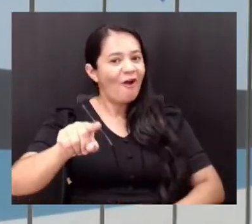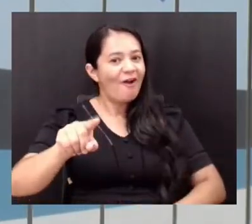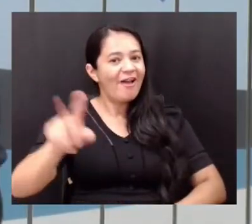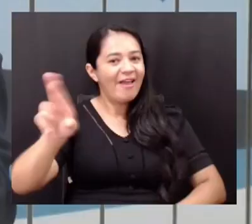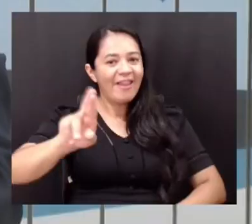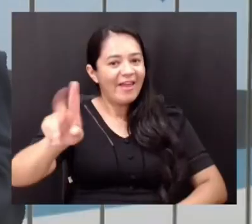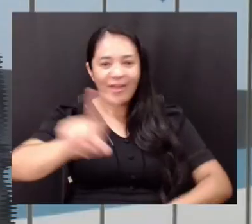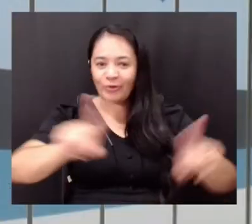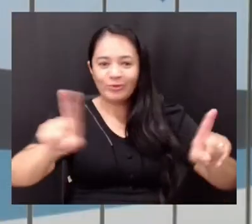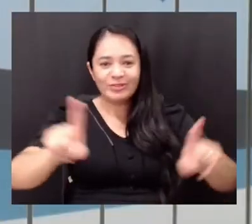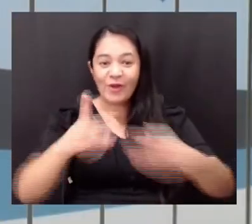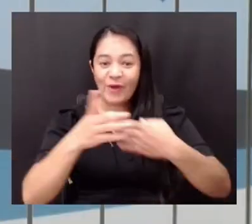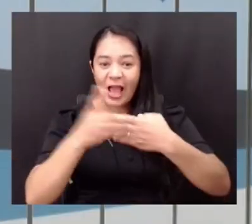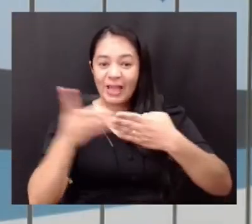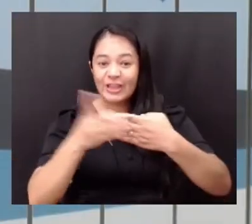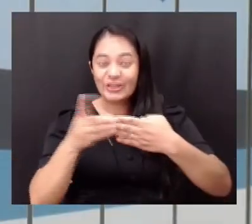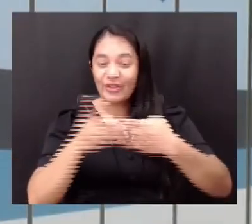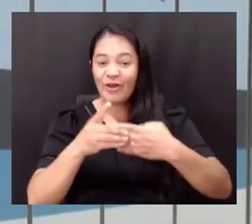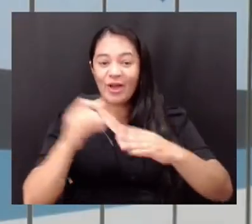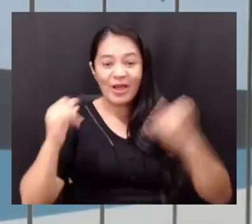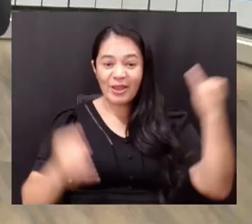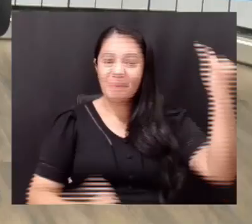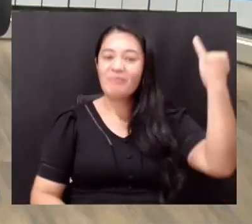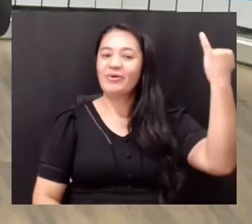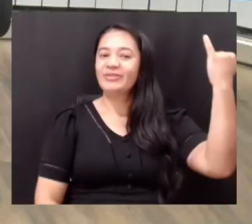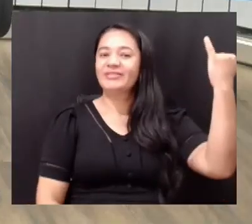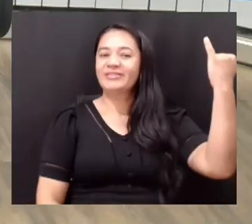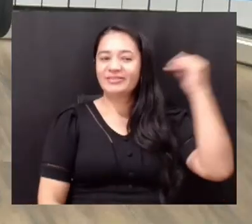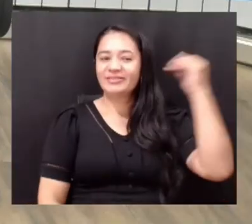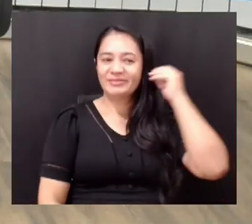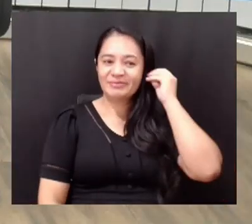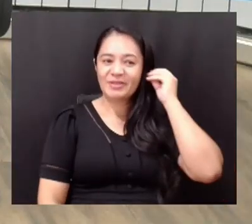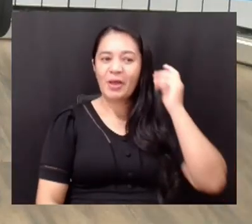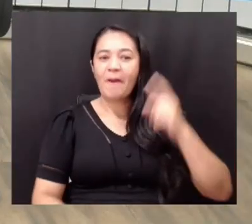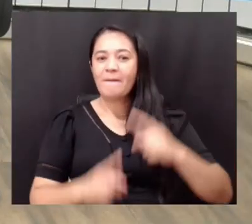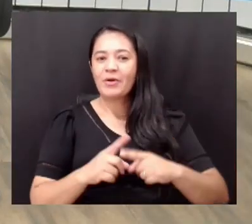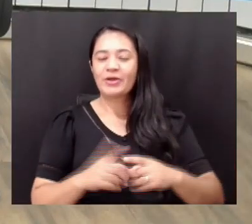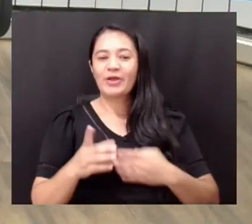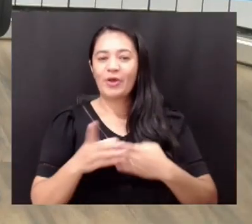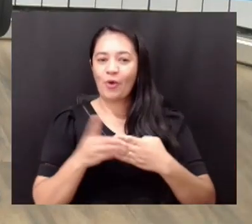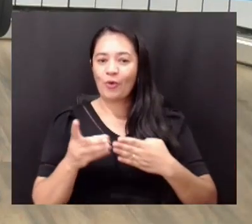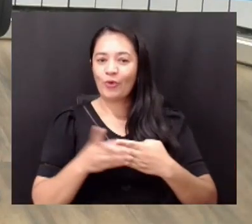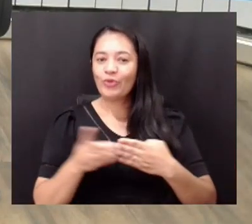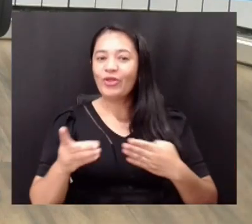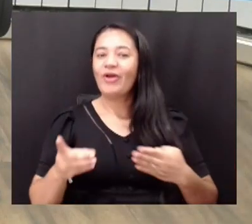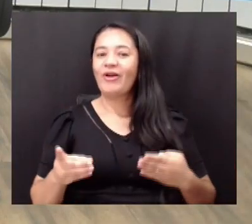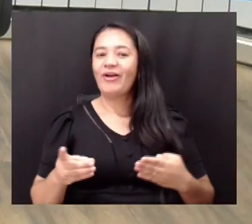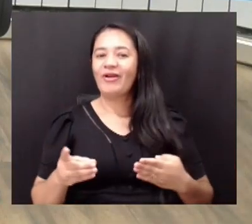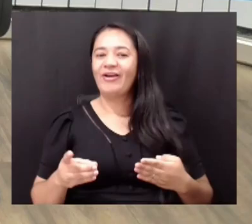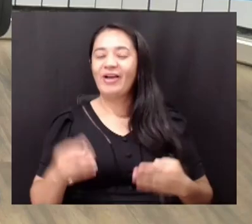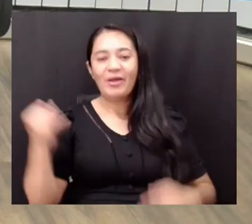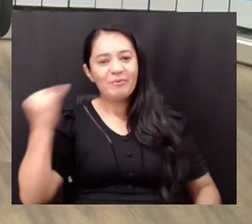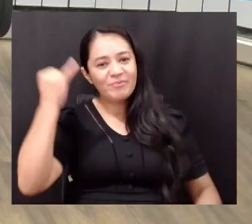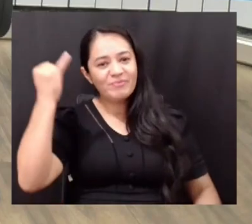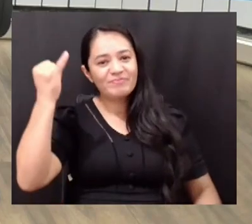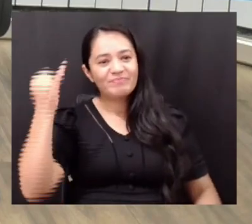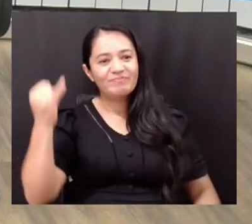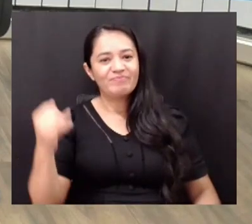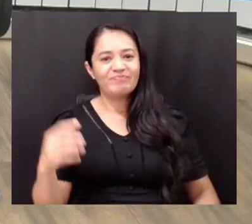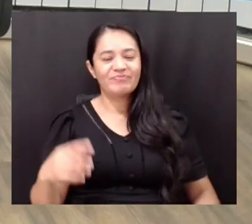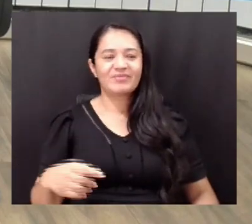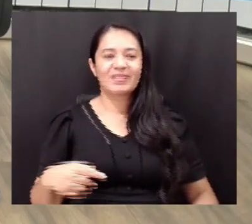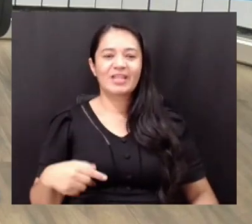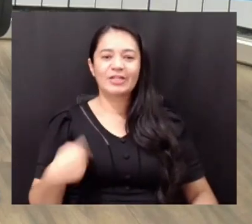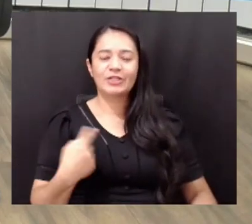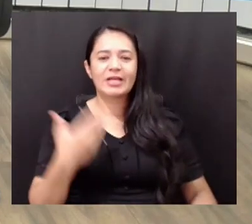precisa ressaltar isso, né? O dólar caiu um pouco, mas não tanto. É importante, né? Assim, para entender o valor